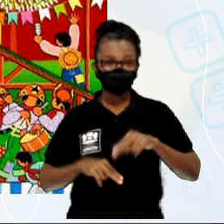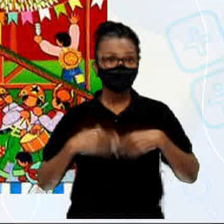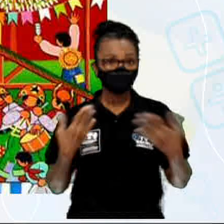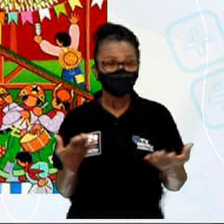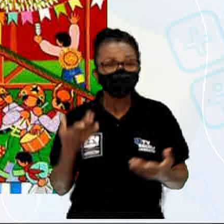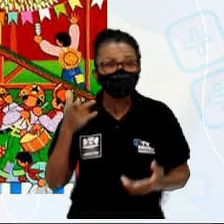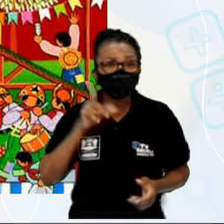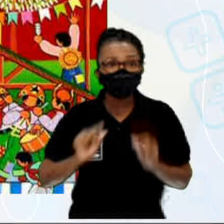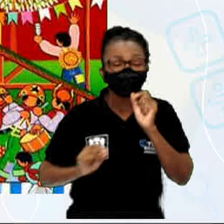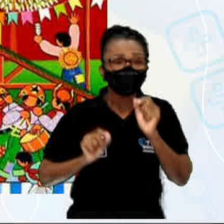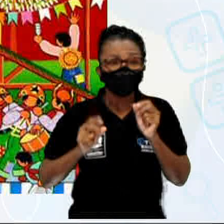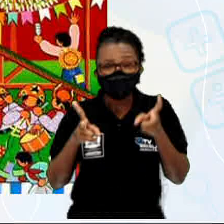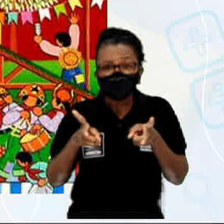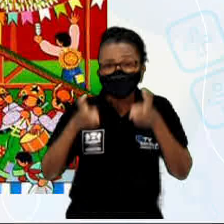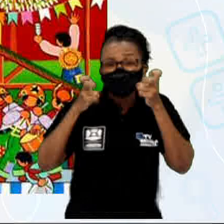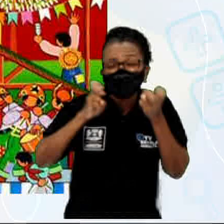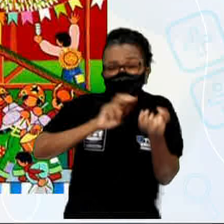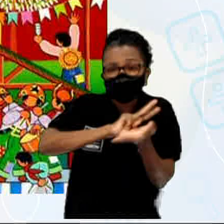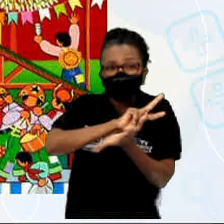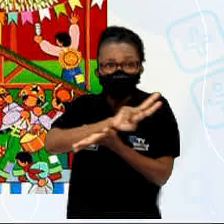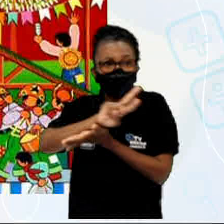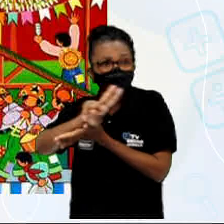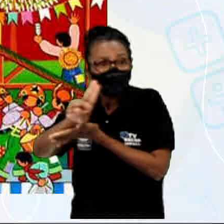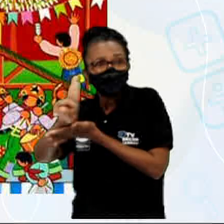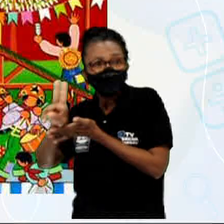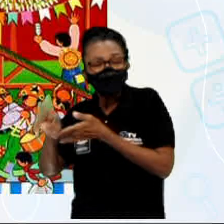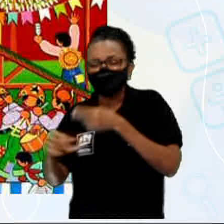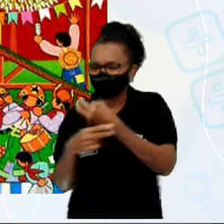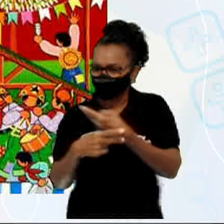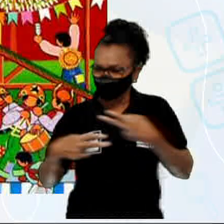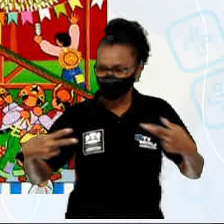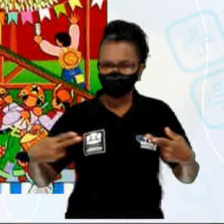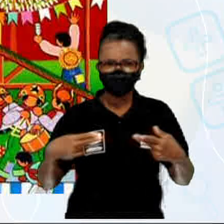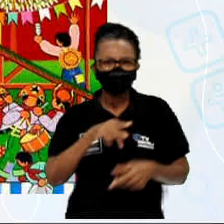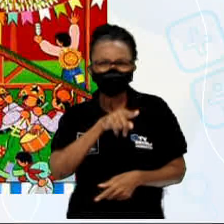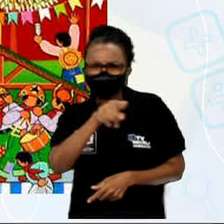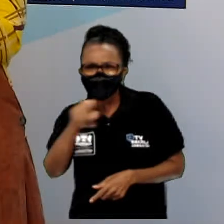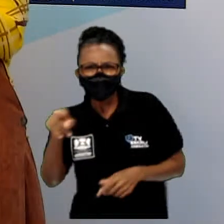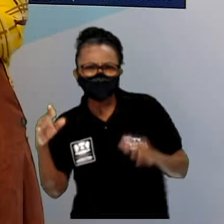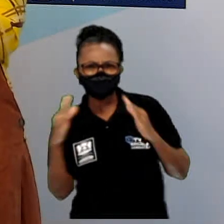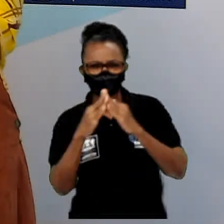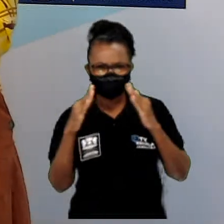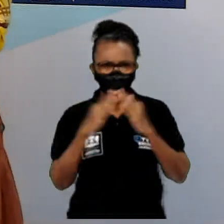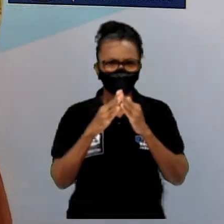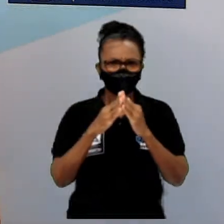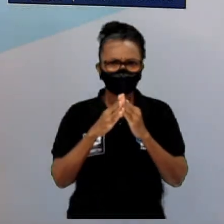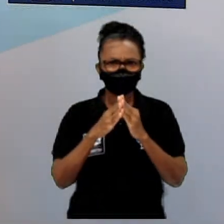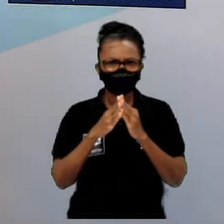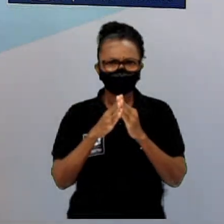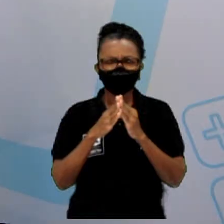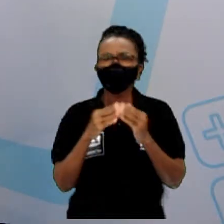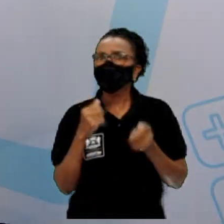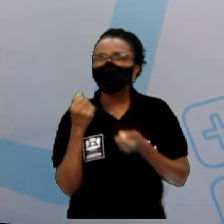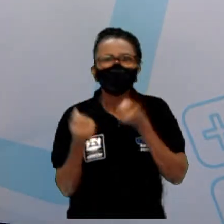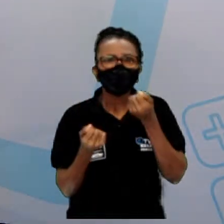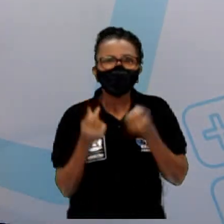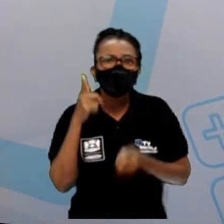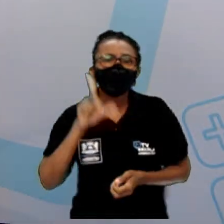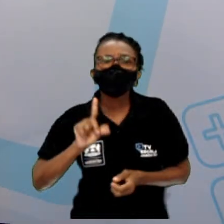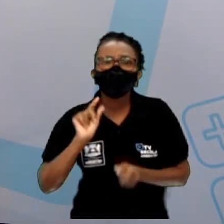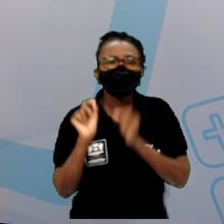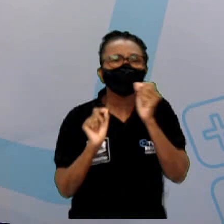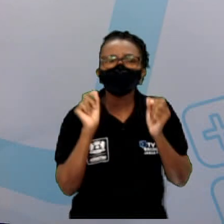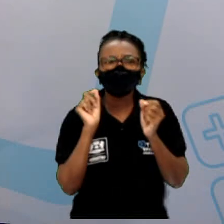consegue observar vários objetos. Vocês aí de casa, o que vocês conseguem identificar aqui